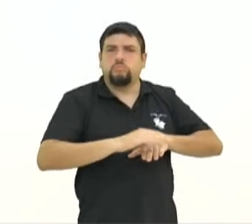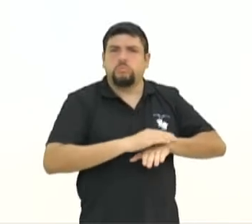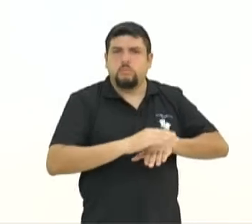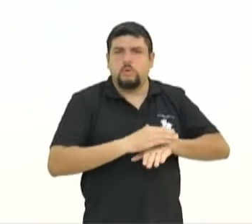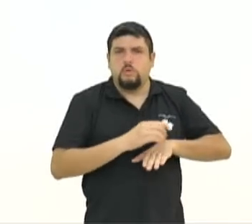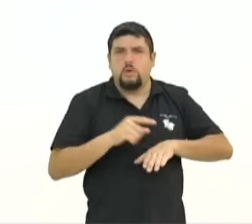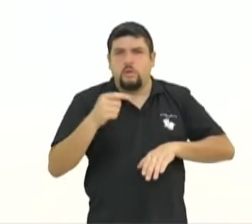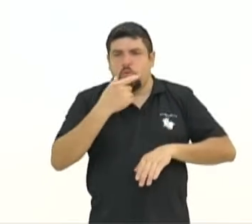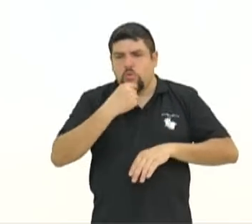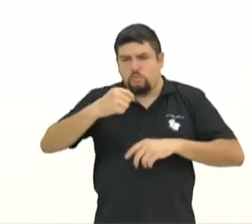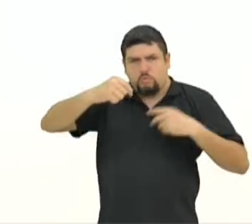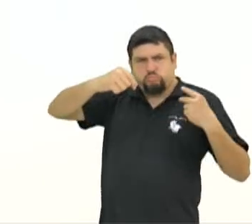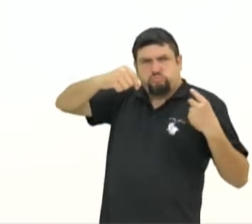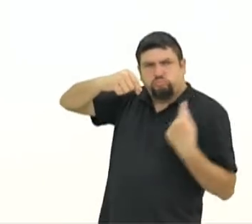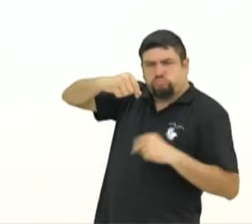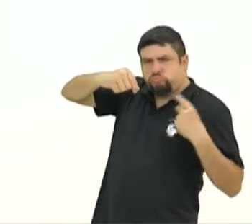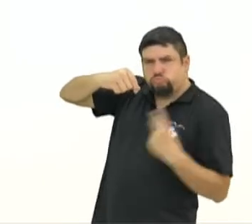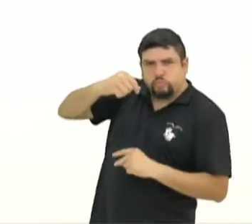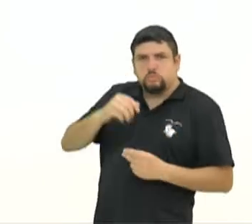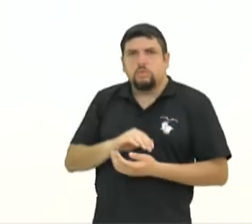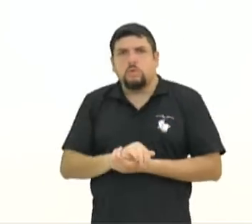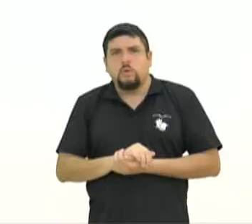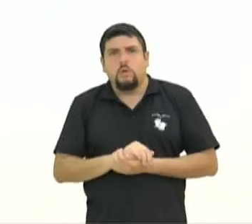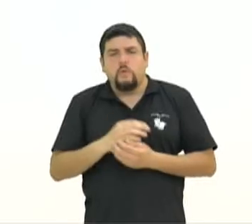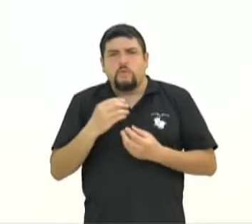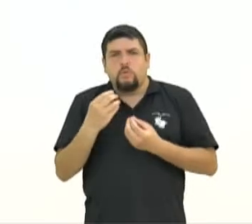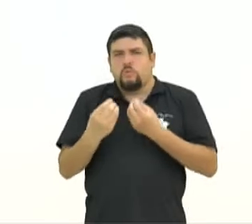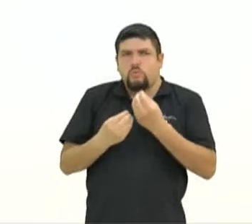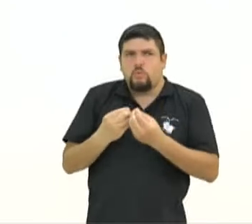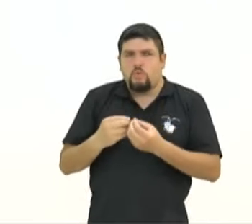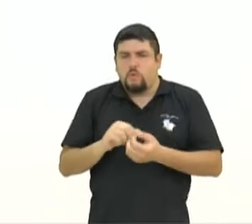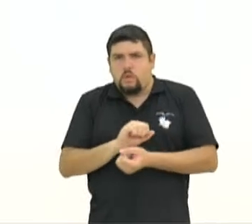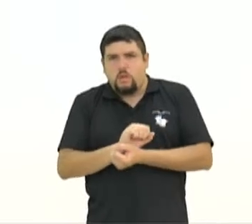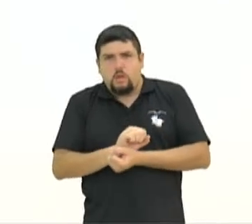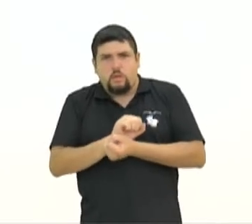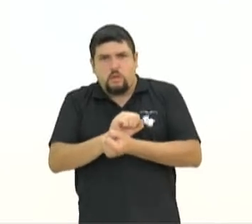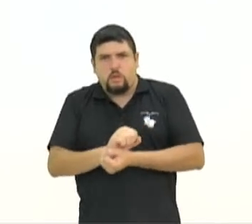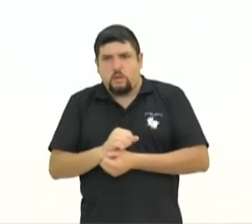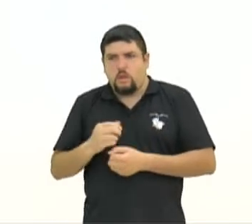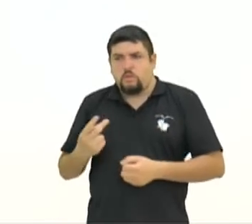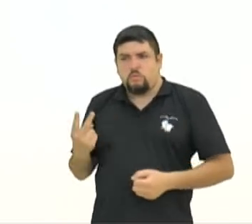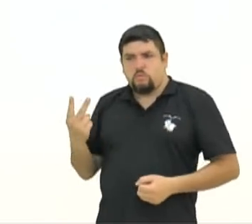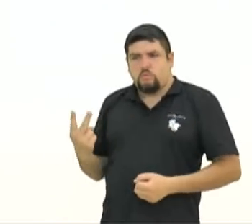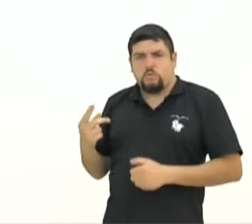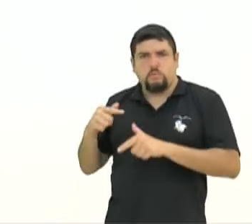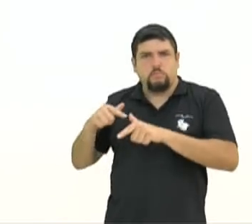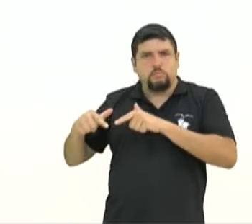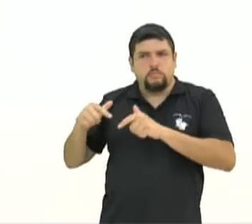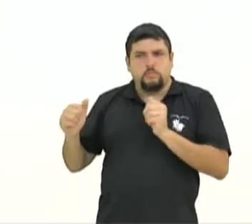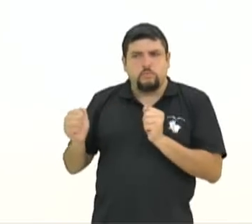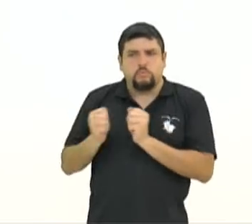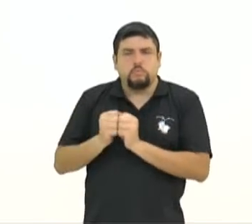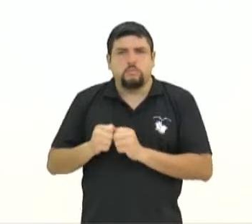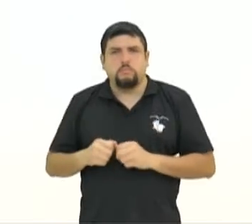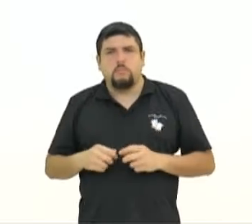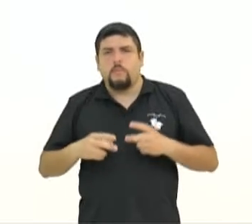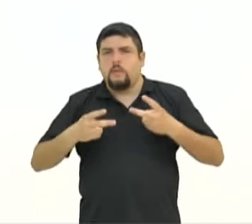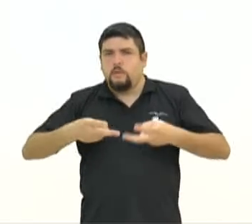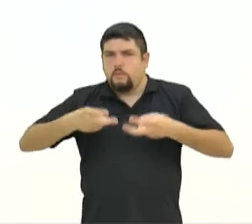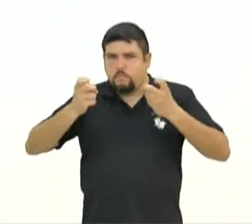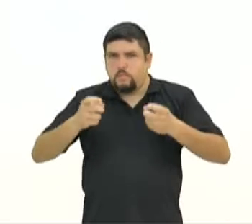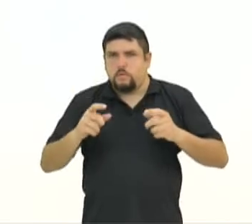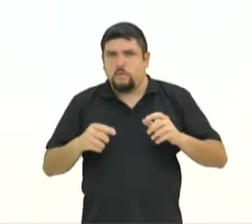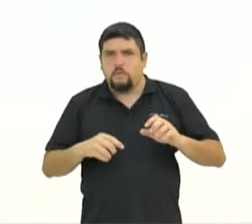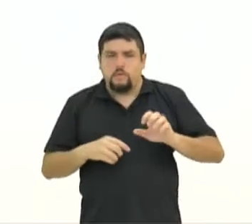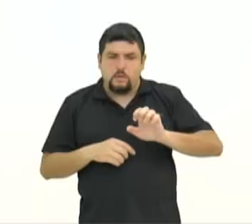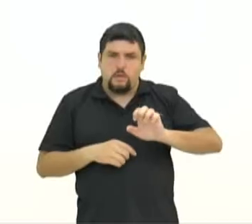seus escravos. Aqui a gente tem mais 2 escravos trabalhando com esse sapateiro e a gente percebe aqui à esquerda do vídeo